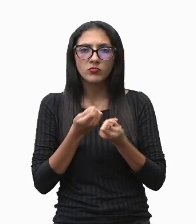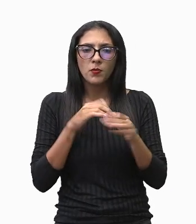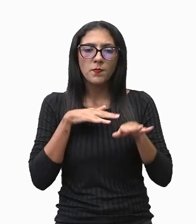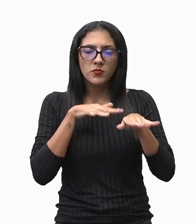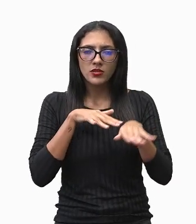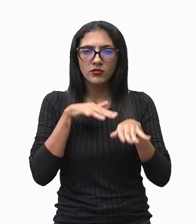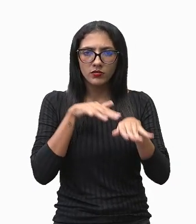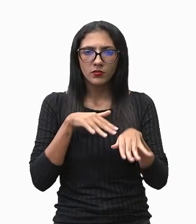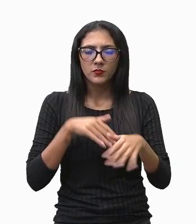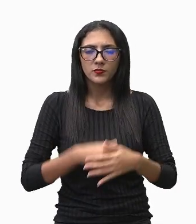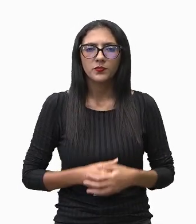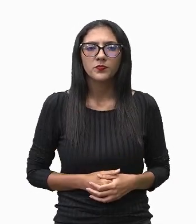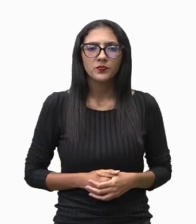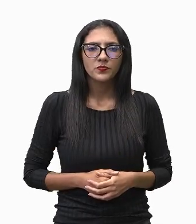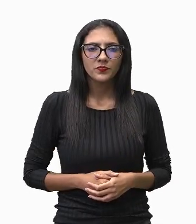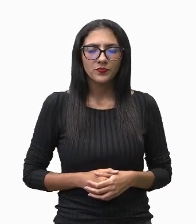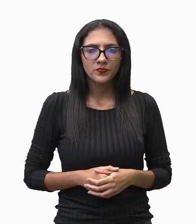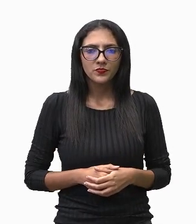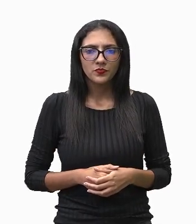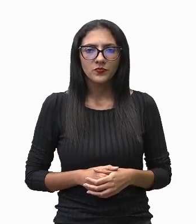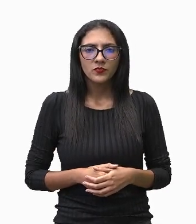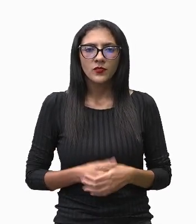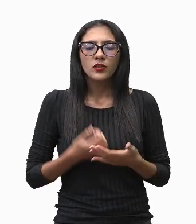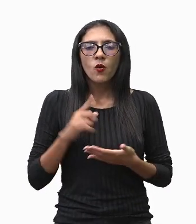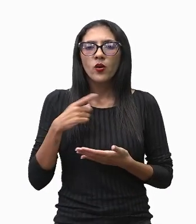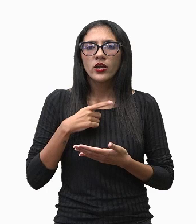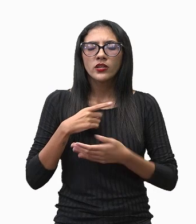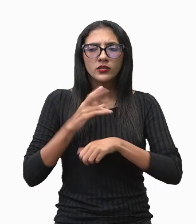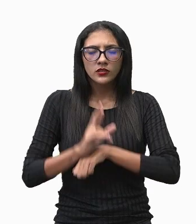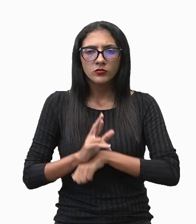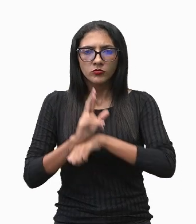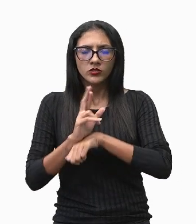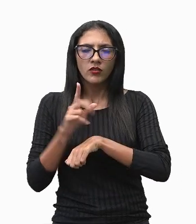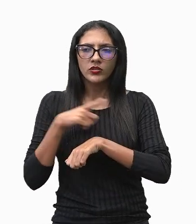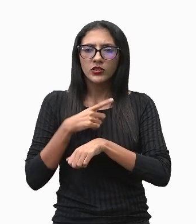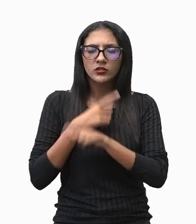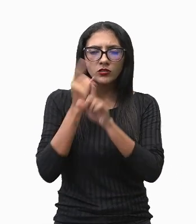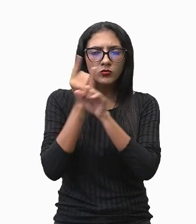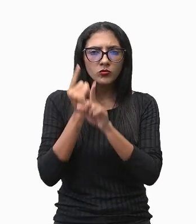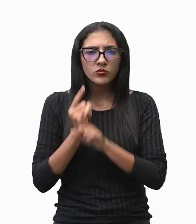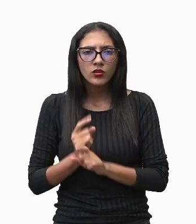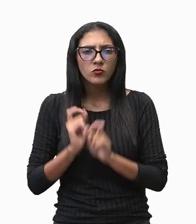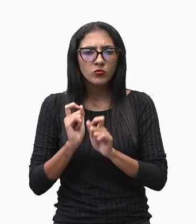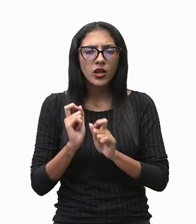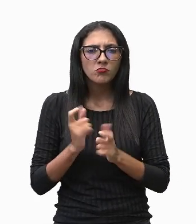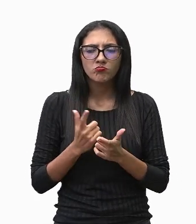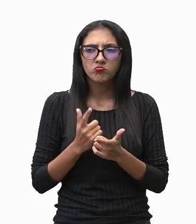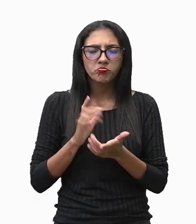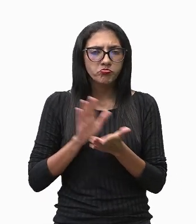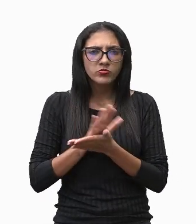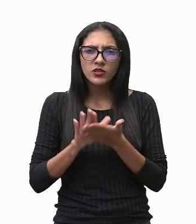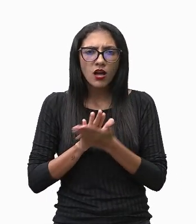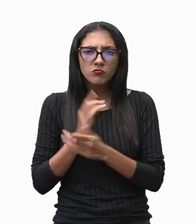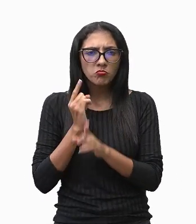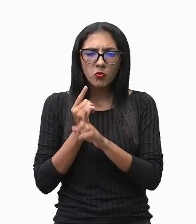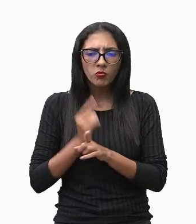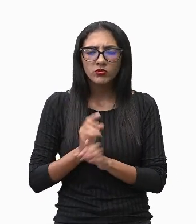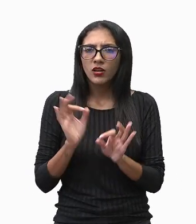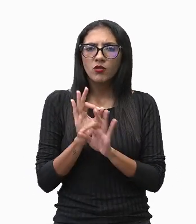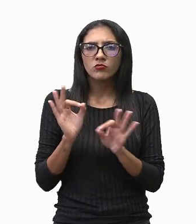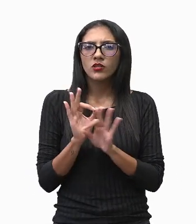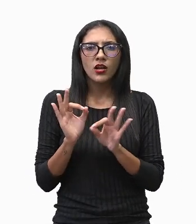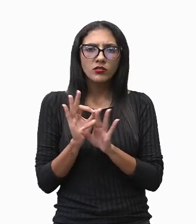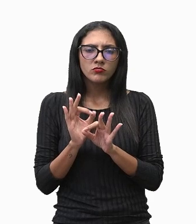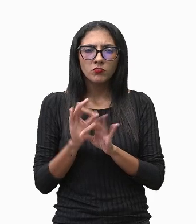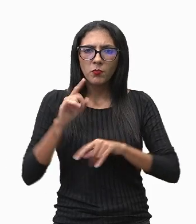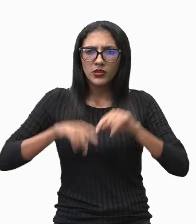Hussein. Então, os delegados, eles chegaram à conclusão que não existiam esses armamentos lá no